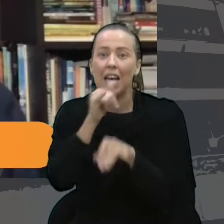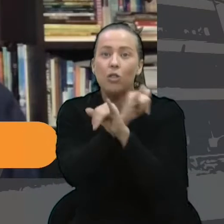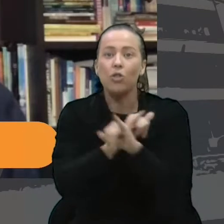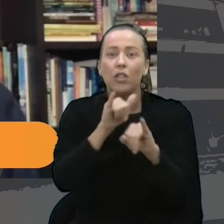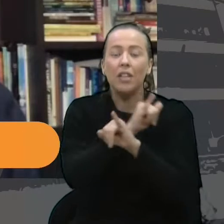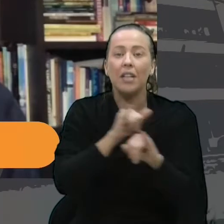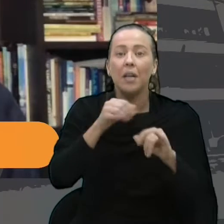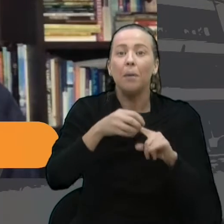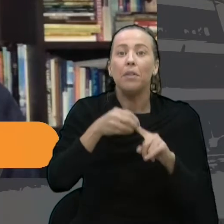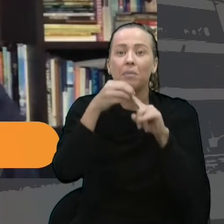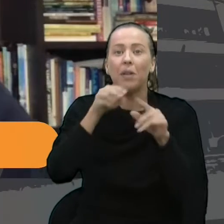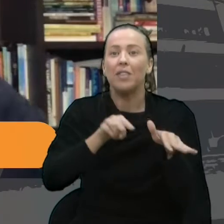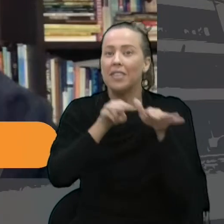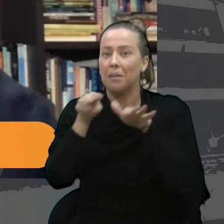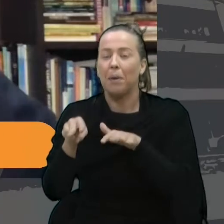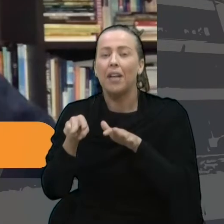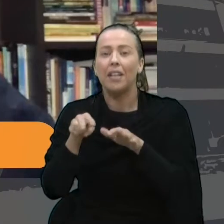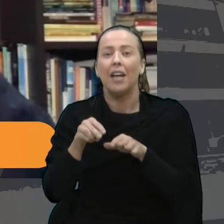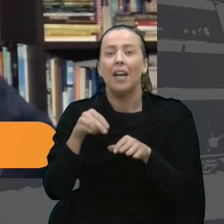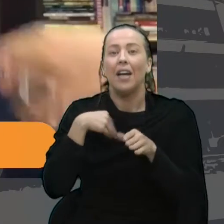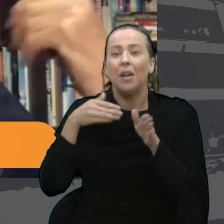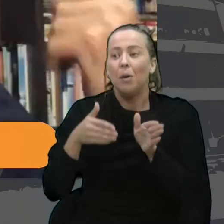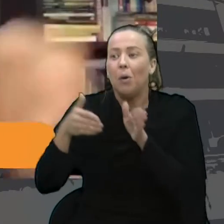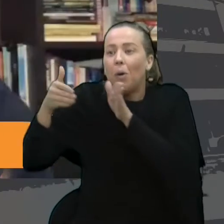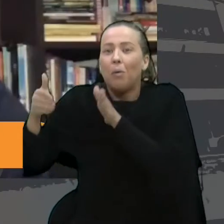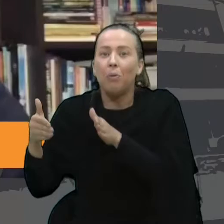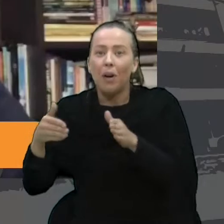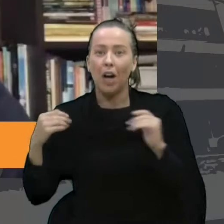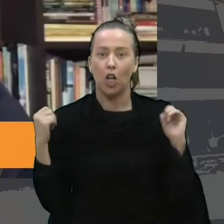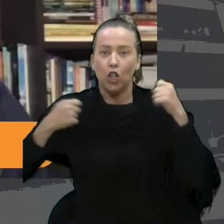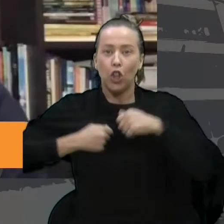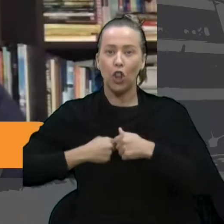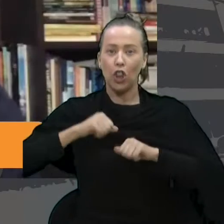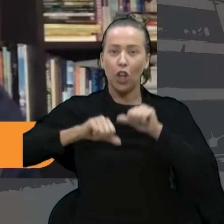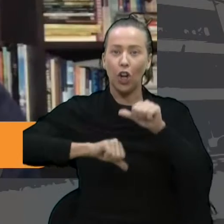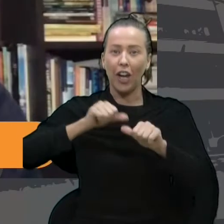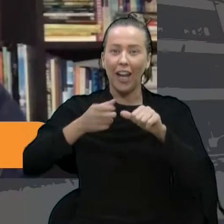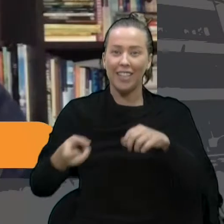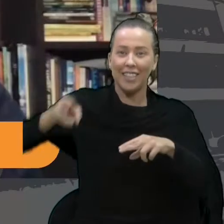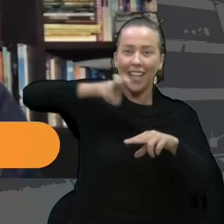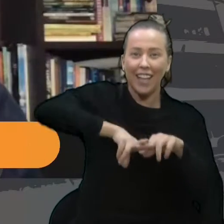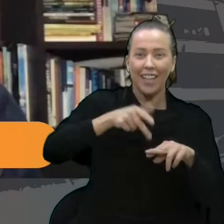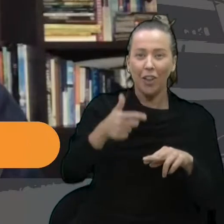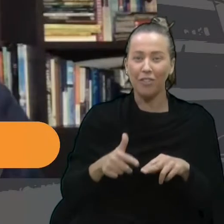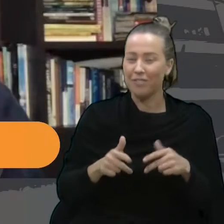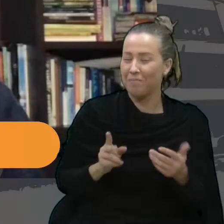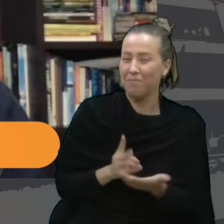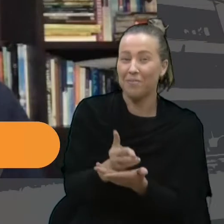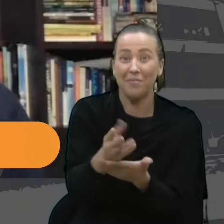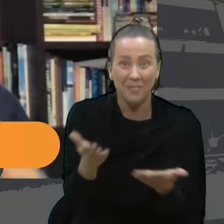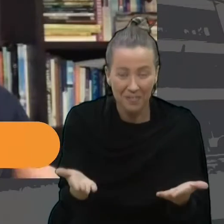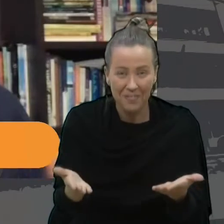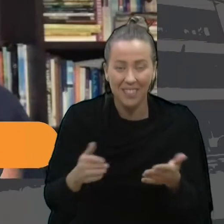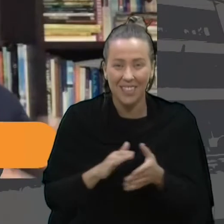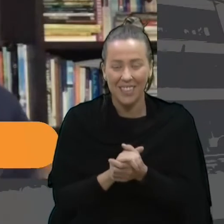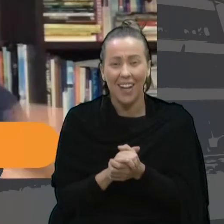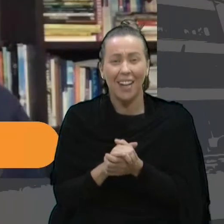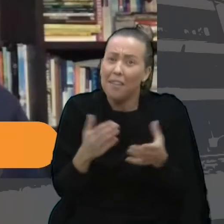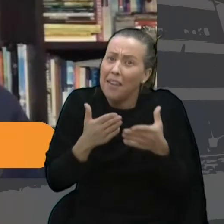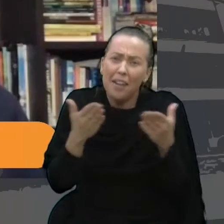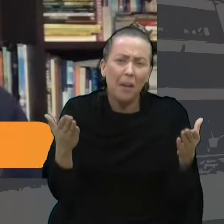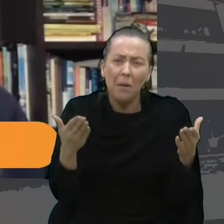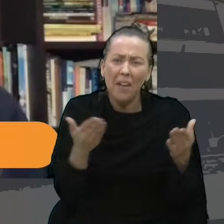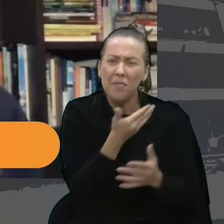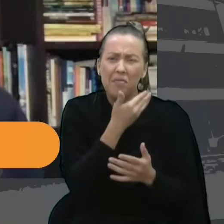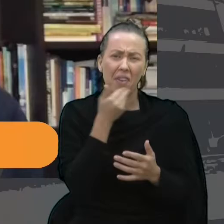acontecimentos principais da semana. Aí eu fui ali do lado, no closet, troquei de paletó e sentei de novo. Então, está muito